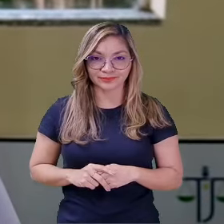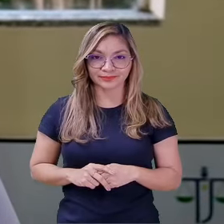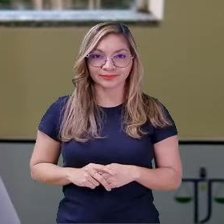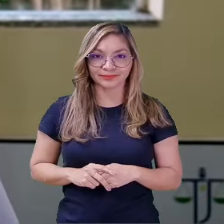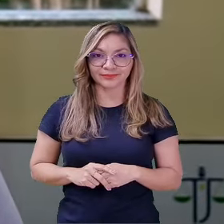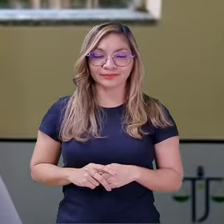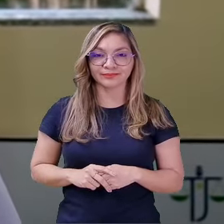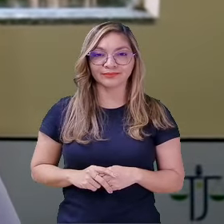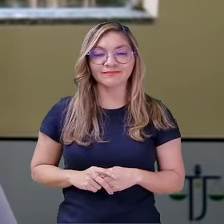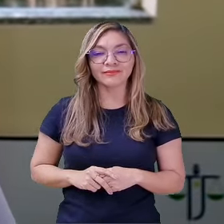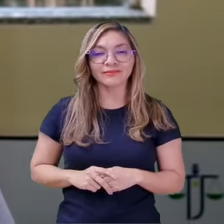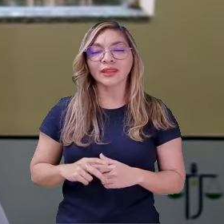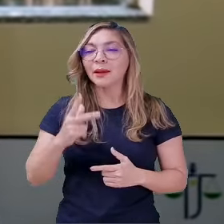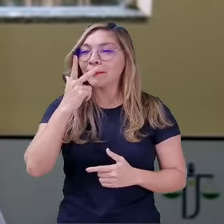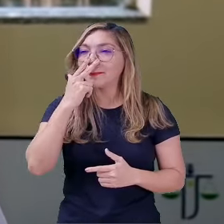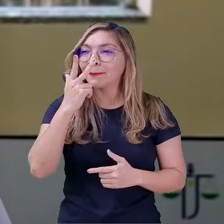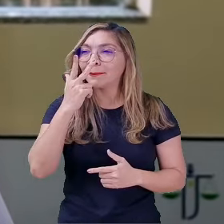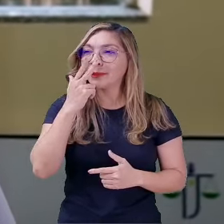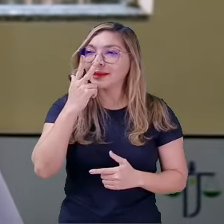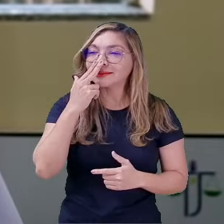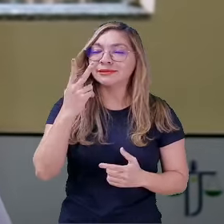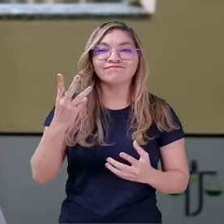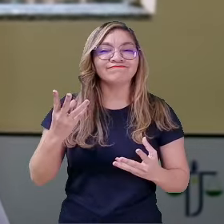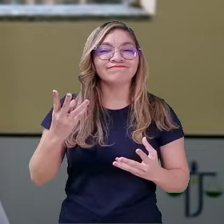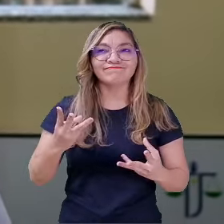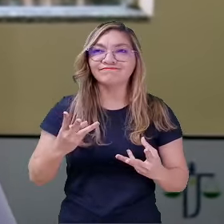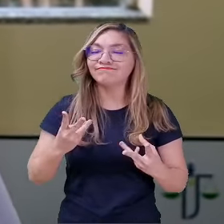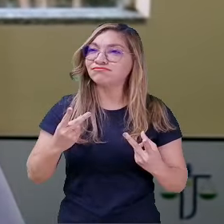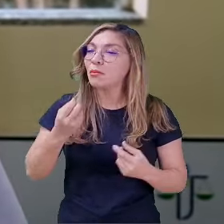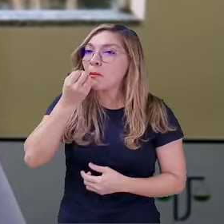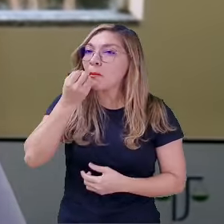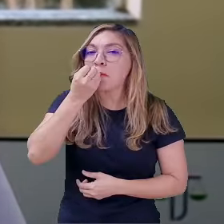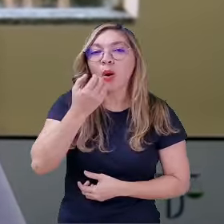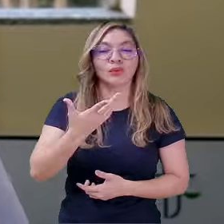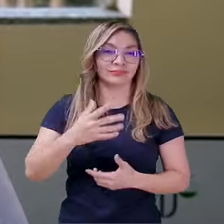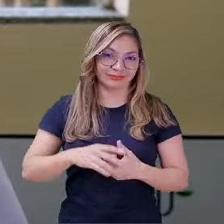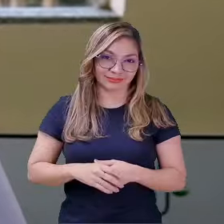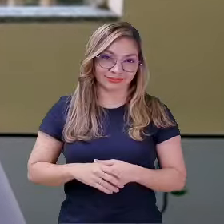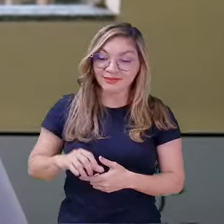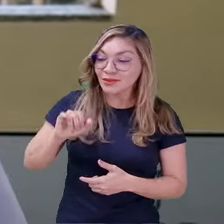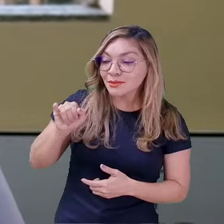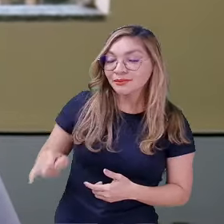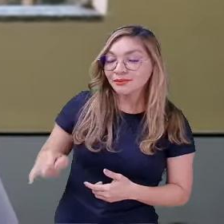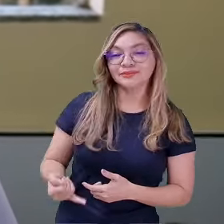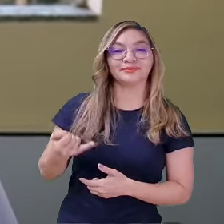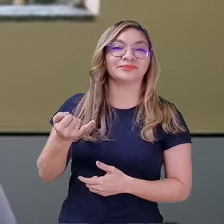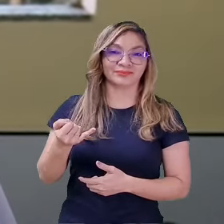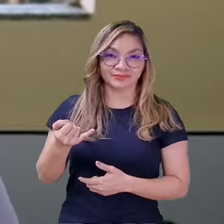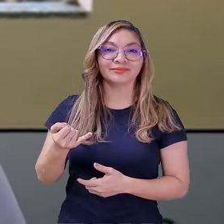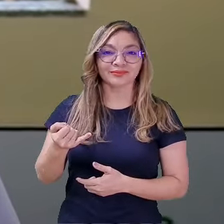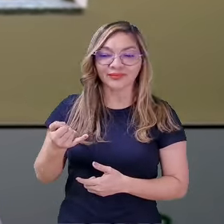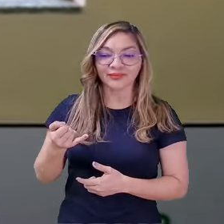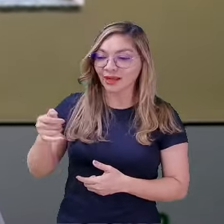sensível, assim, perceptível vantagem para esses